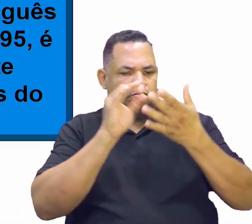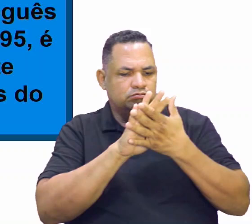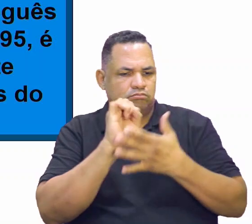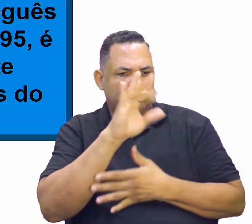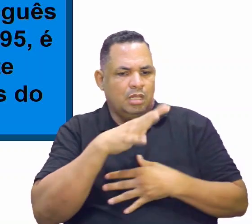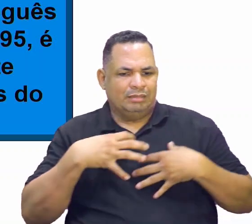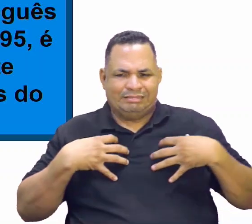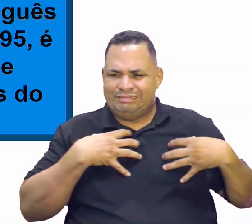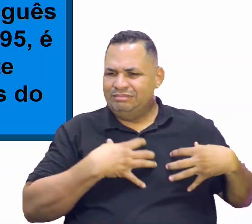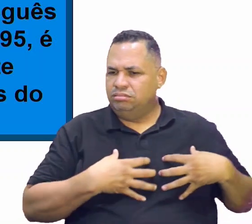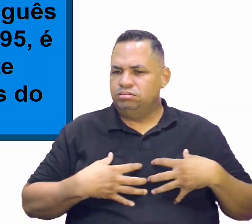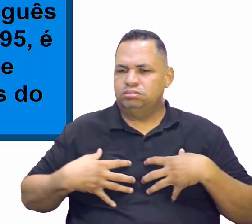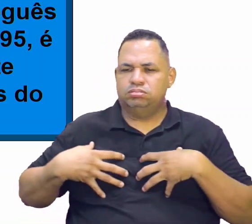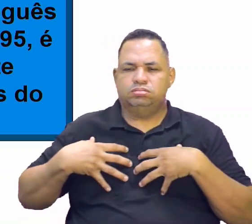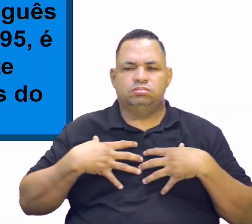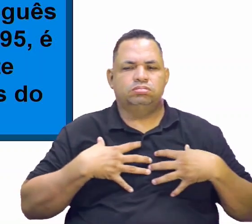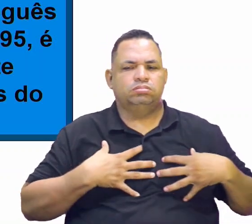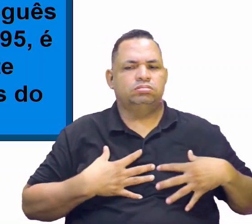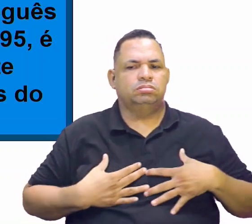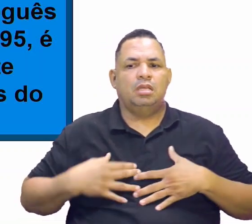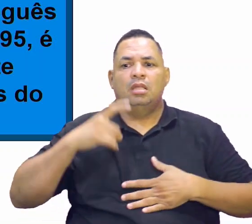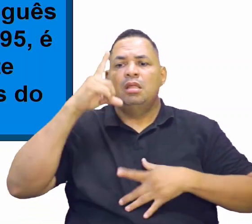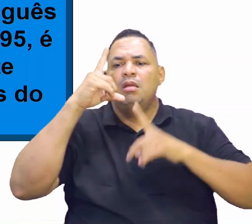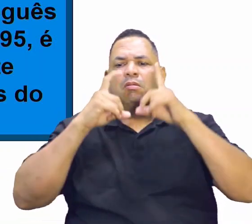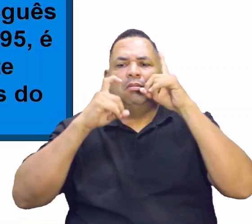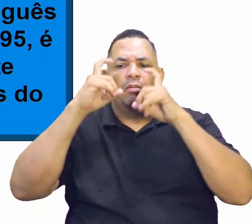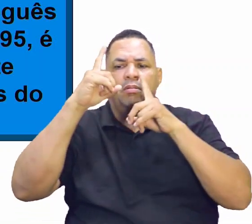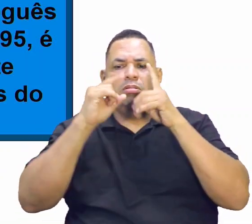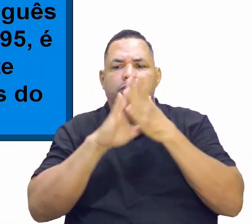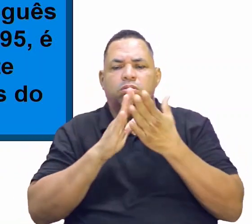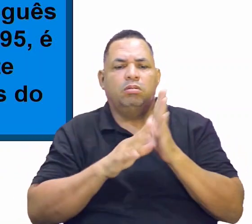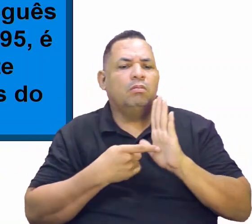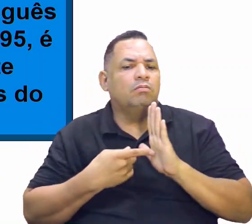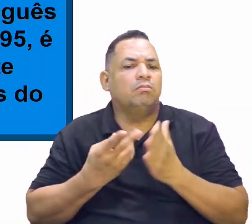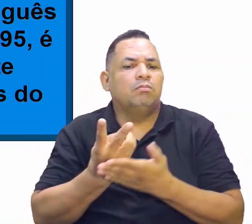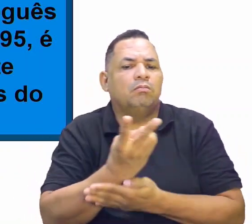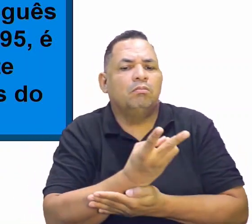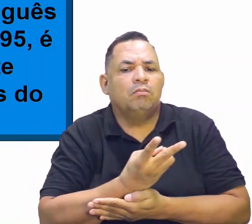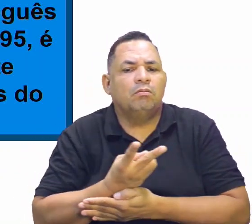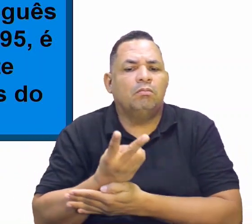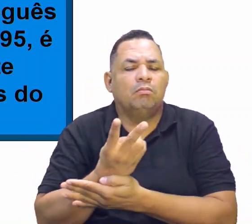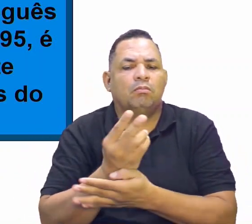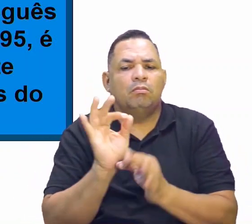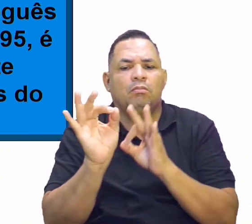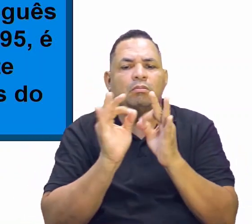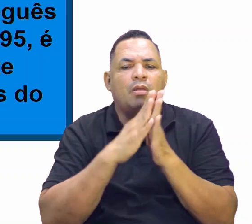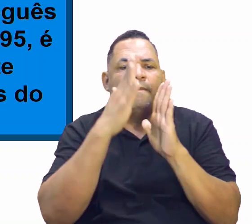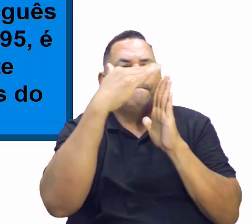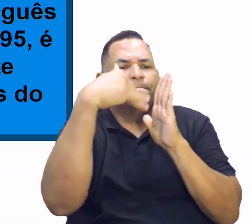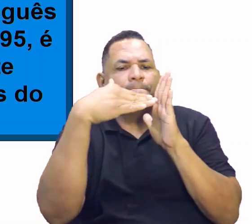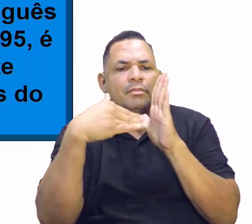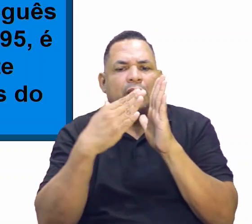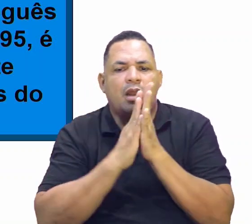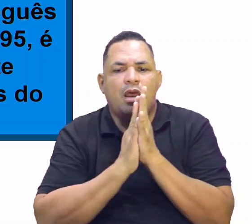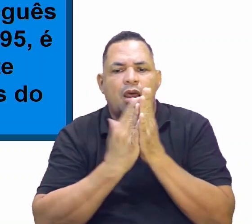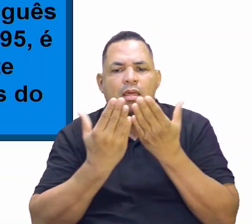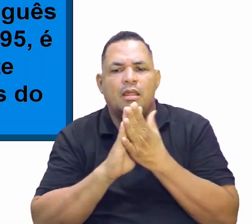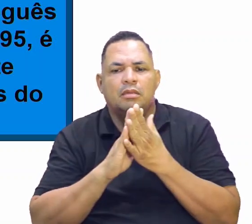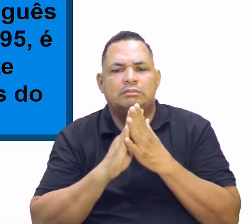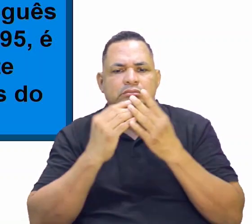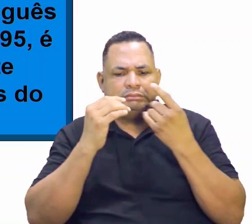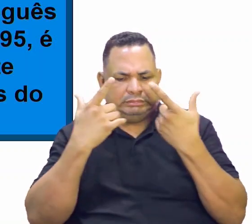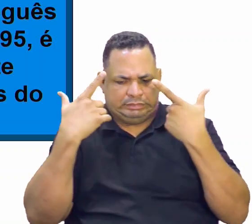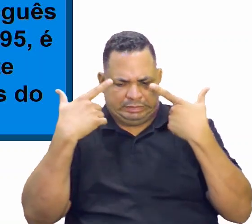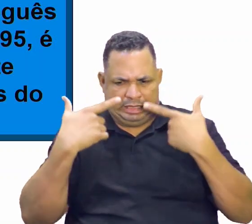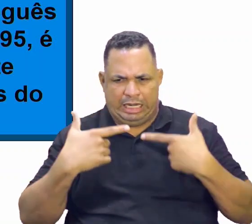uma angústia, né? Os expressionistas, pessoal, eles buscavam o quê? Aquela pintura dramática. E aqui